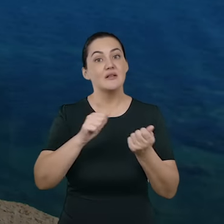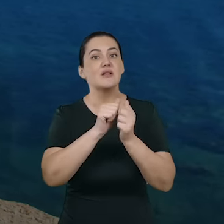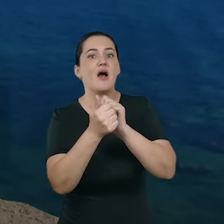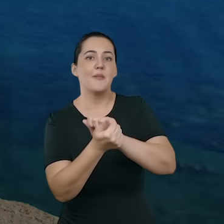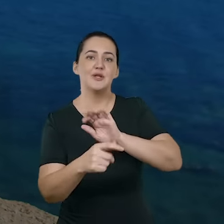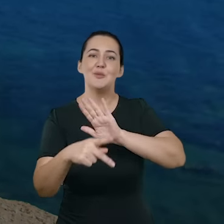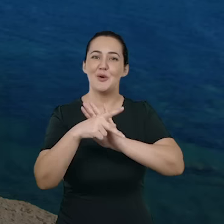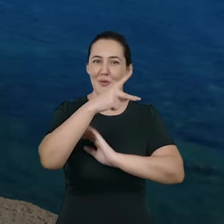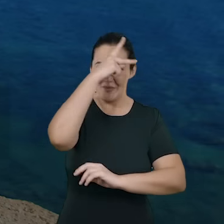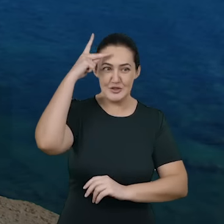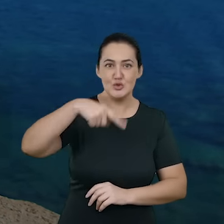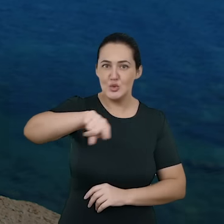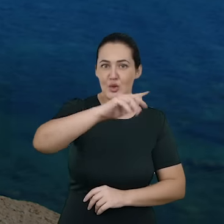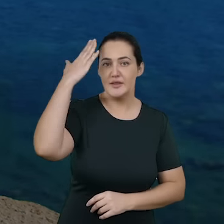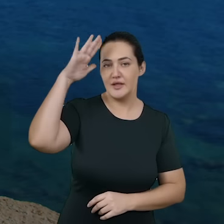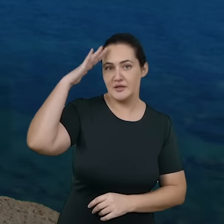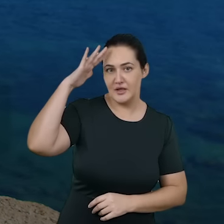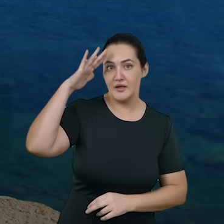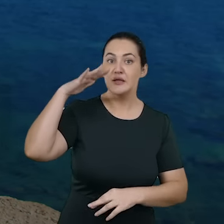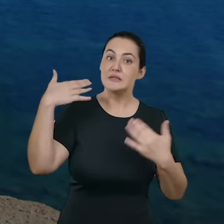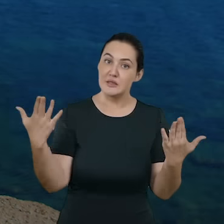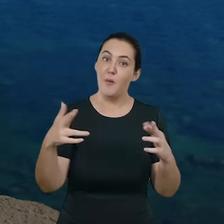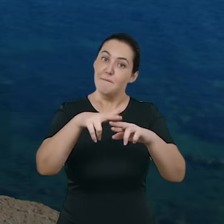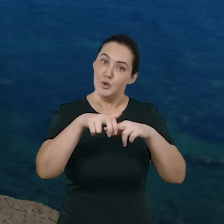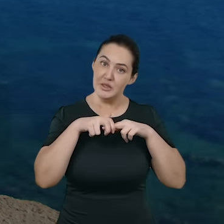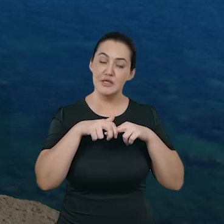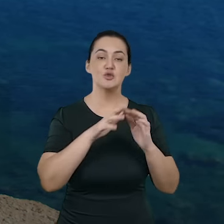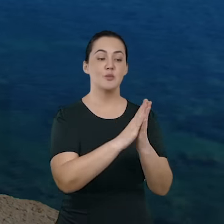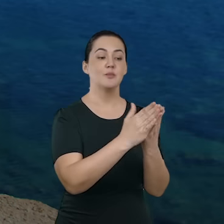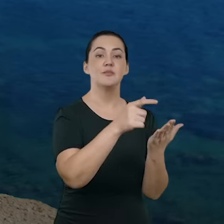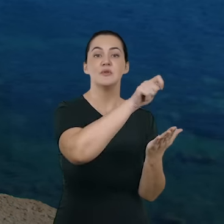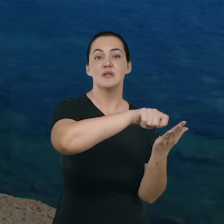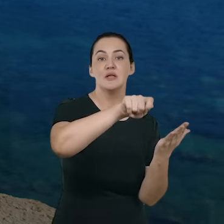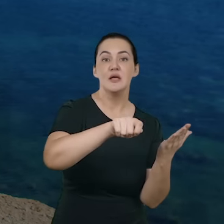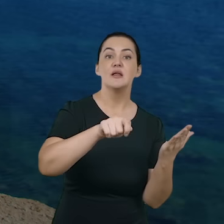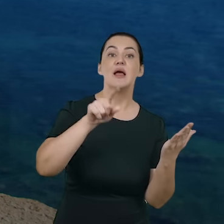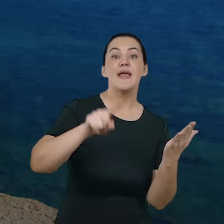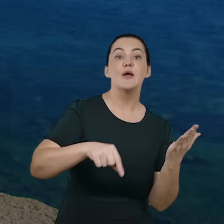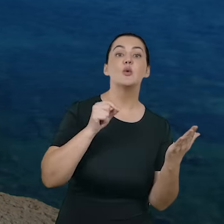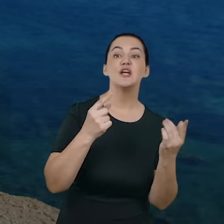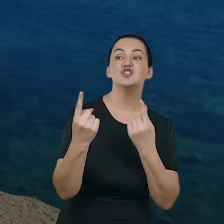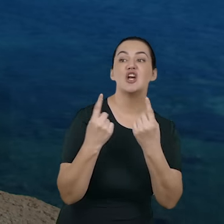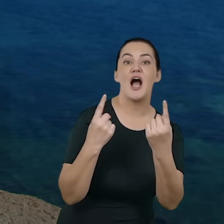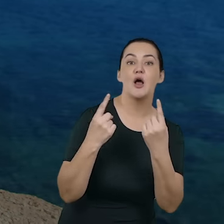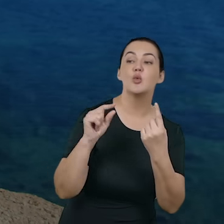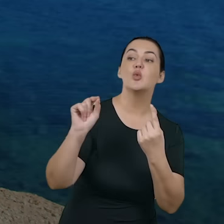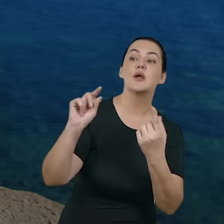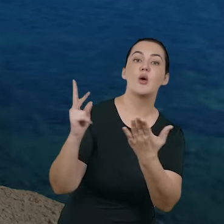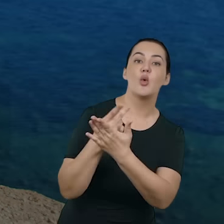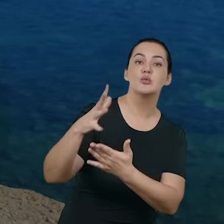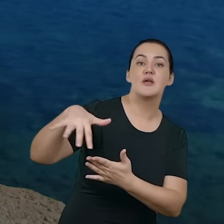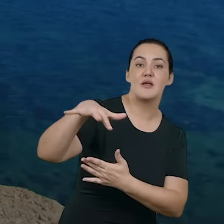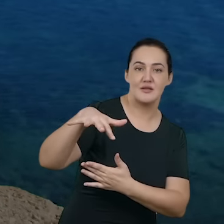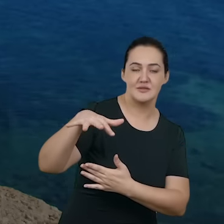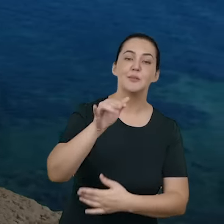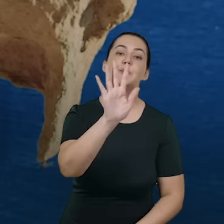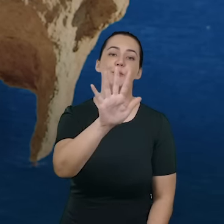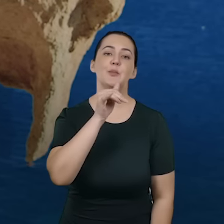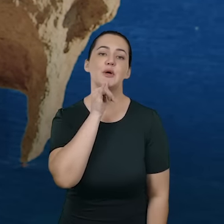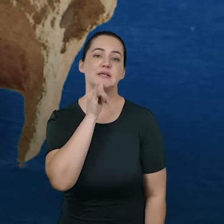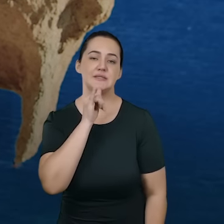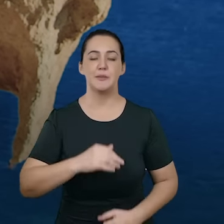inspirado dialoga com o universo que o produziu. Eu vou explicar para você. Se o apóstolo João vivesse